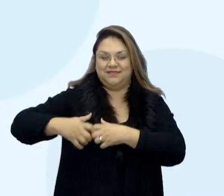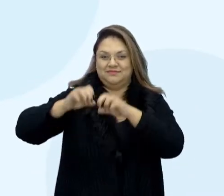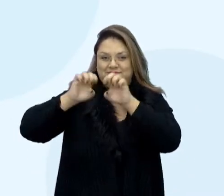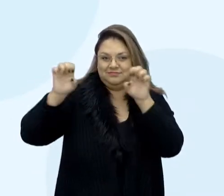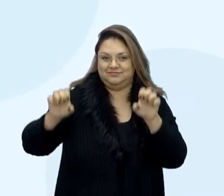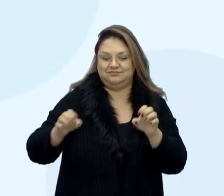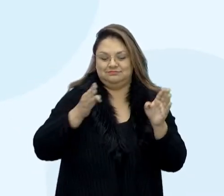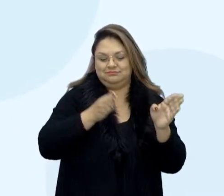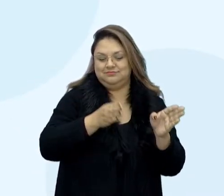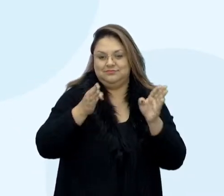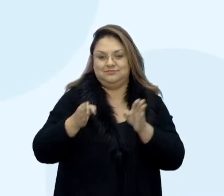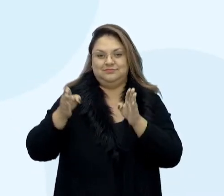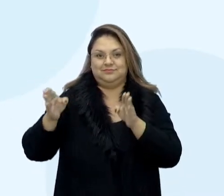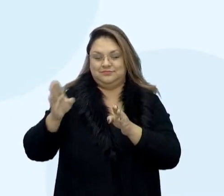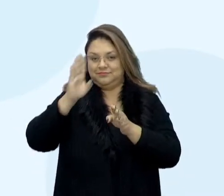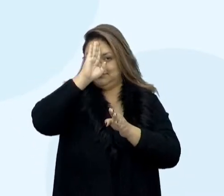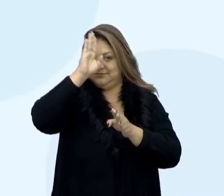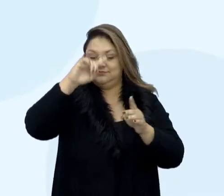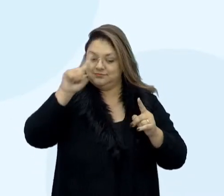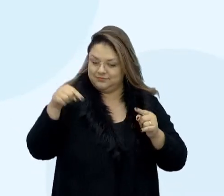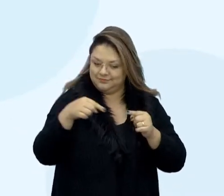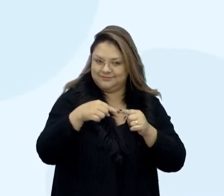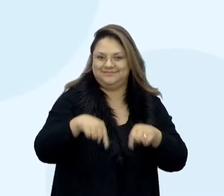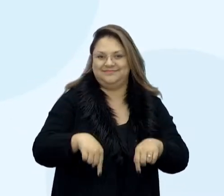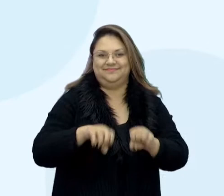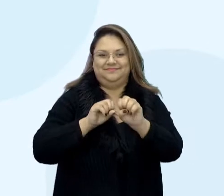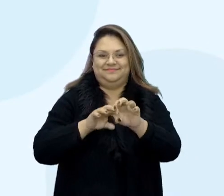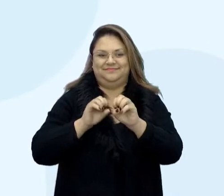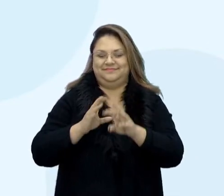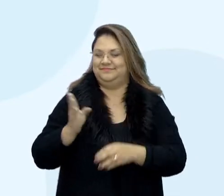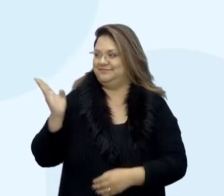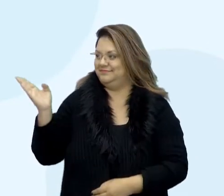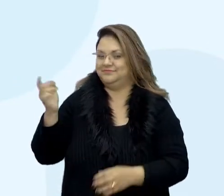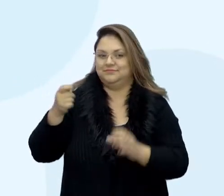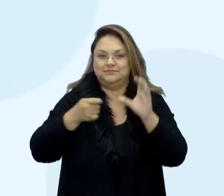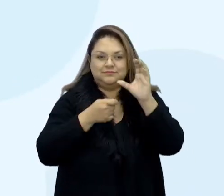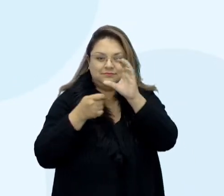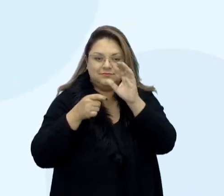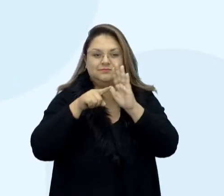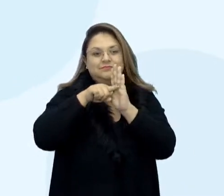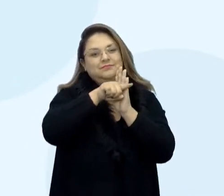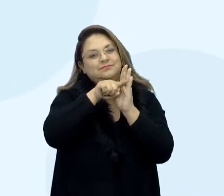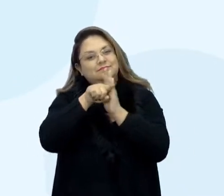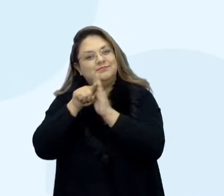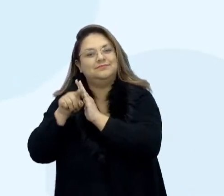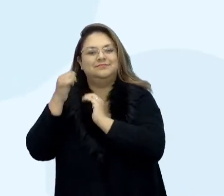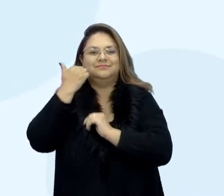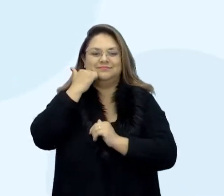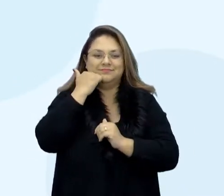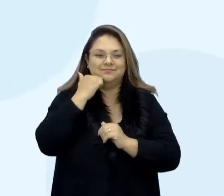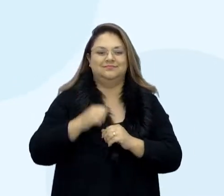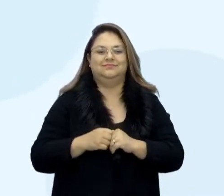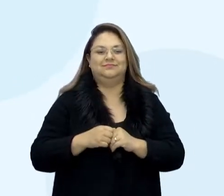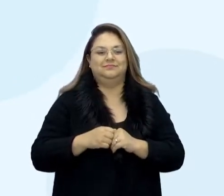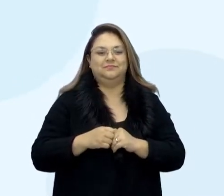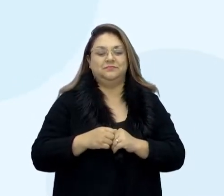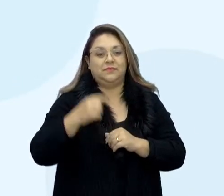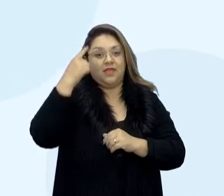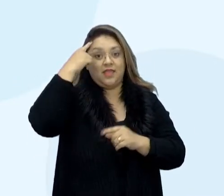aula, os 4 eixos estruturantes aqui, né? Que são investigação científica,